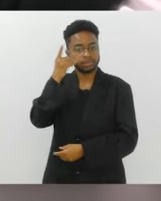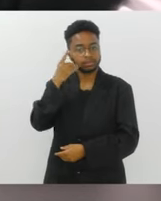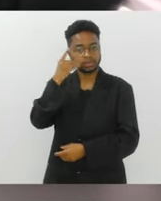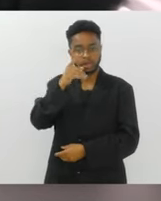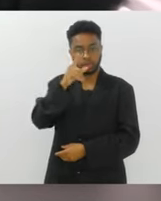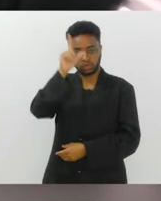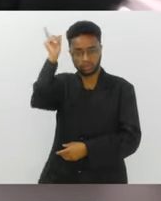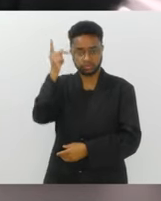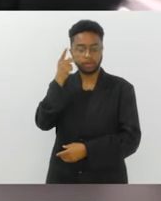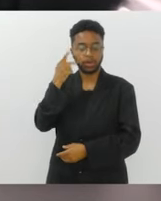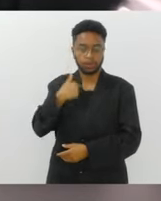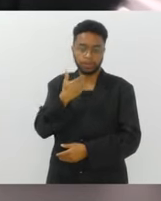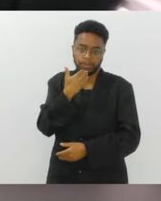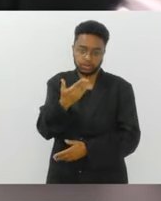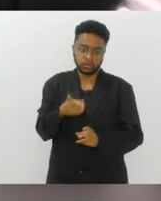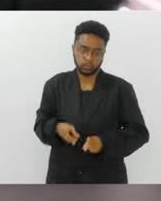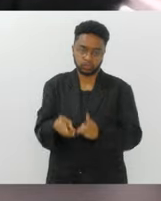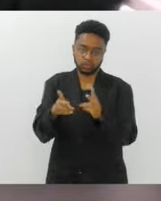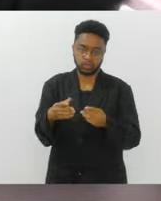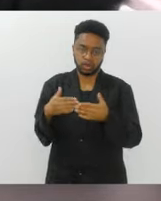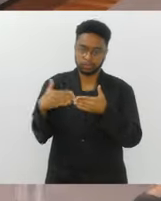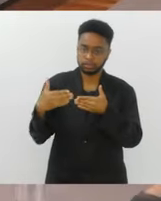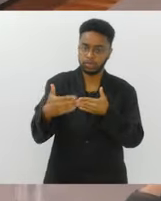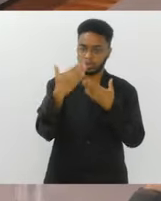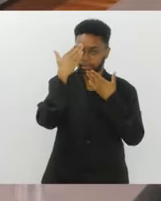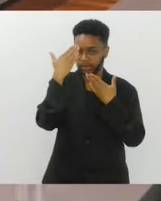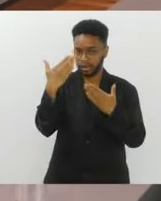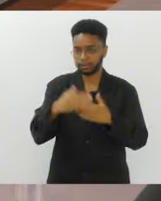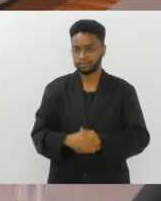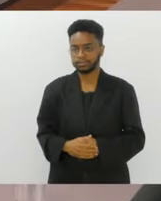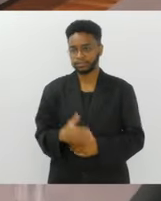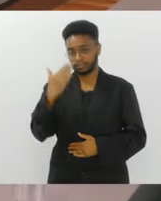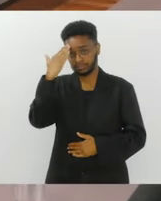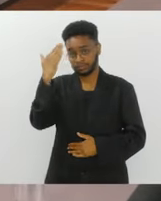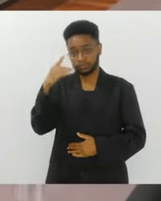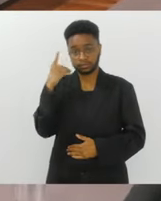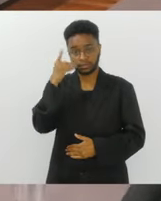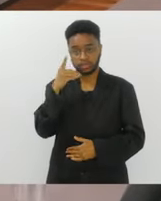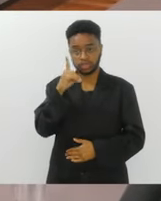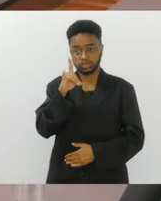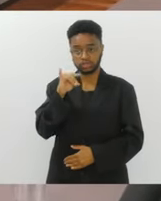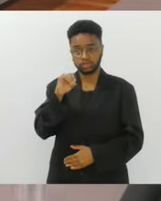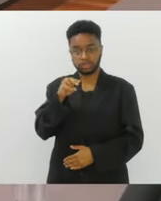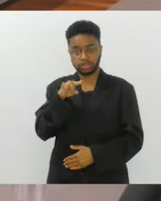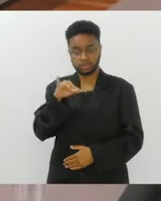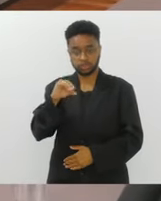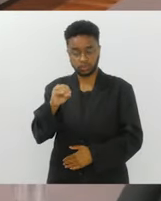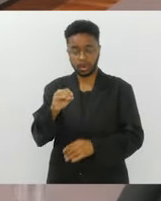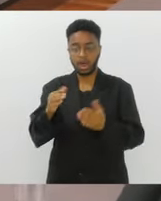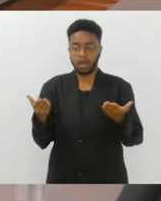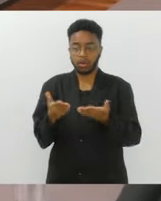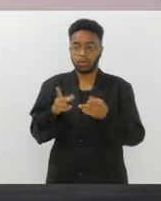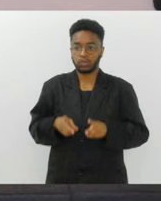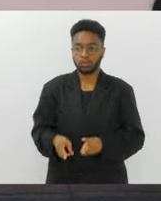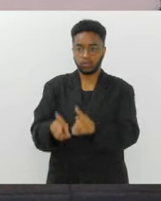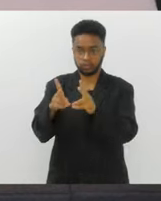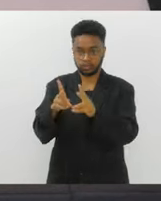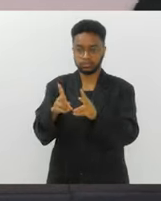que conduza daqui por diante. Muito obrigado. Obrigado, deputado Dionísio Lins. Dando